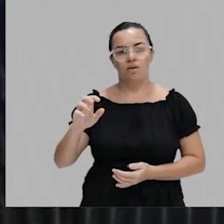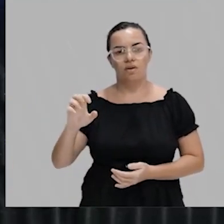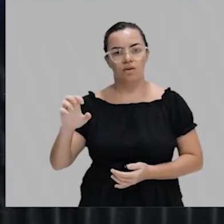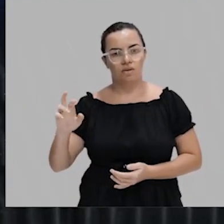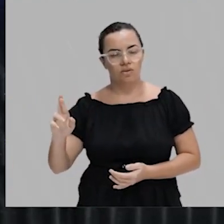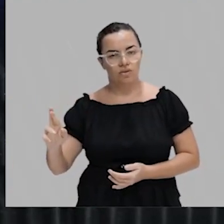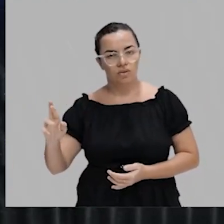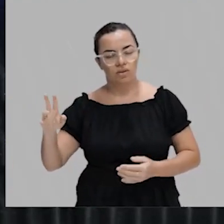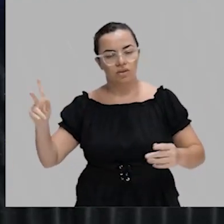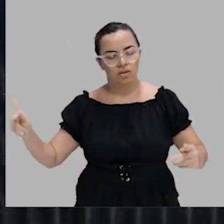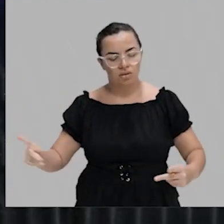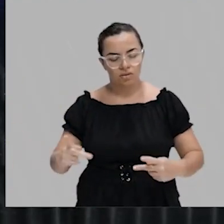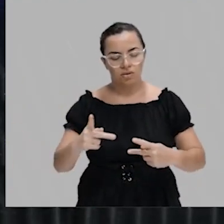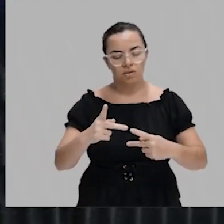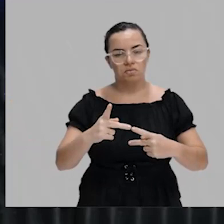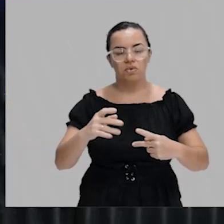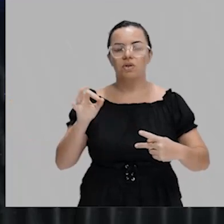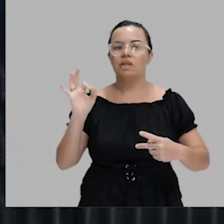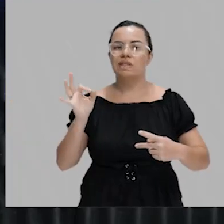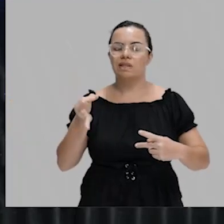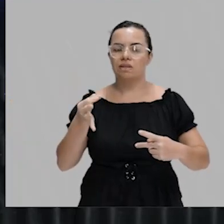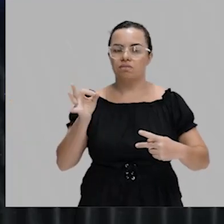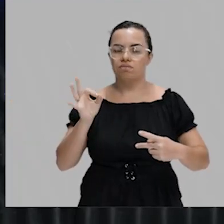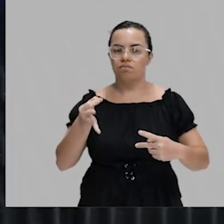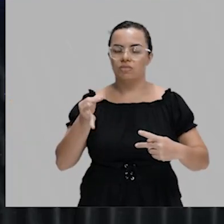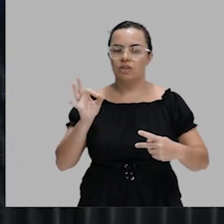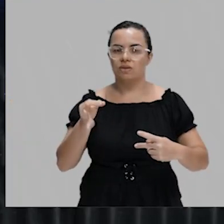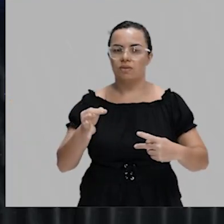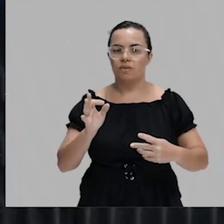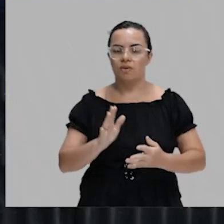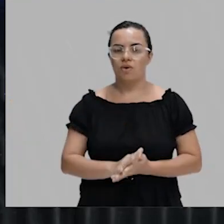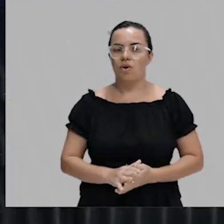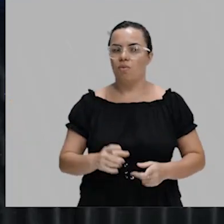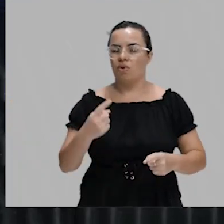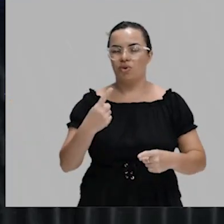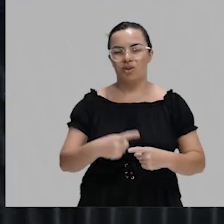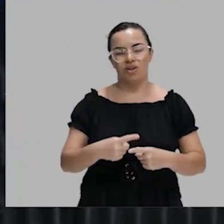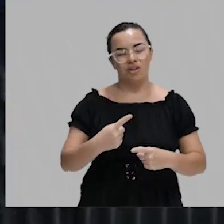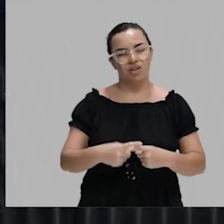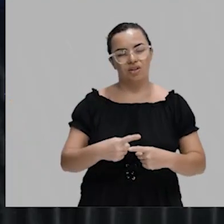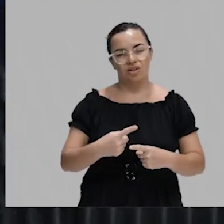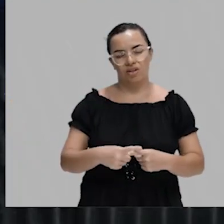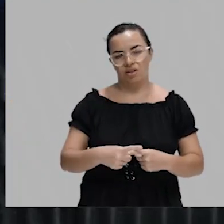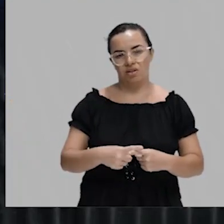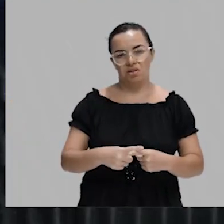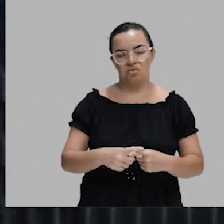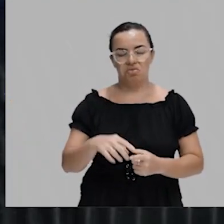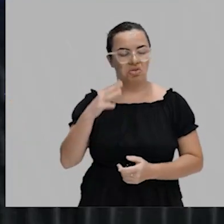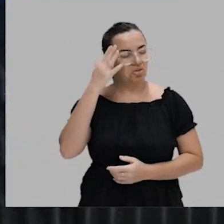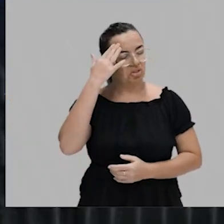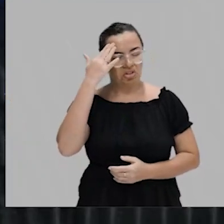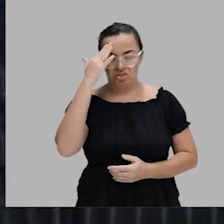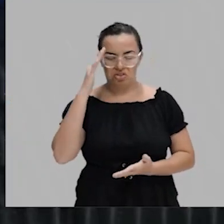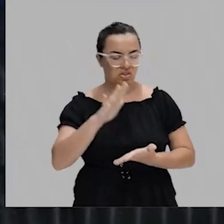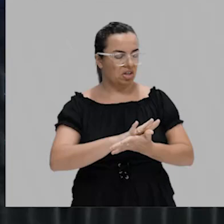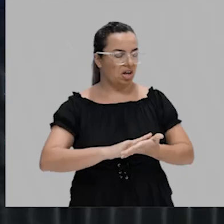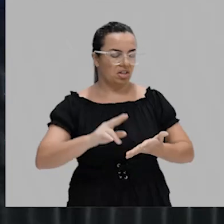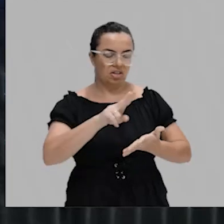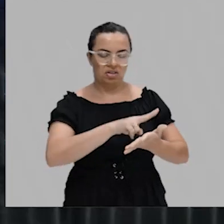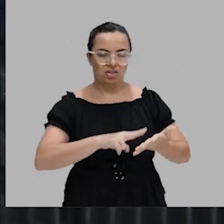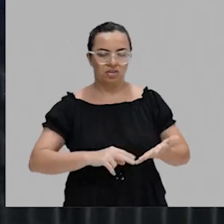correta. Caso contrário, não haverá entendimento, seja de regência nominal, seja de regência verbal. Tá